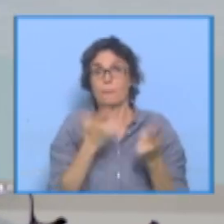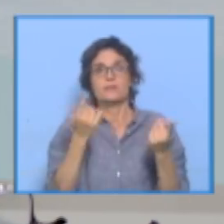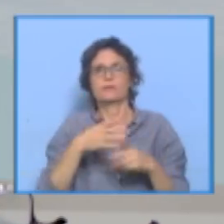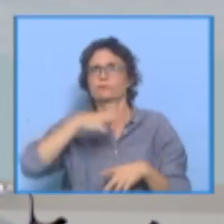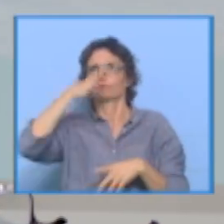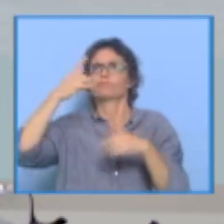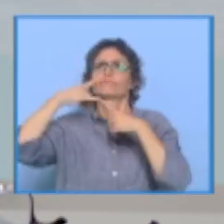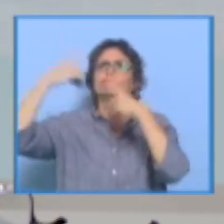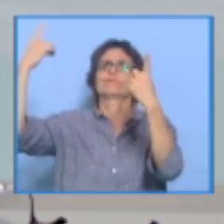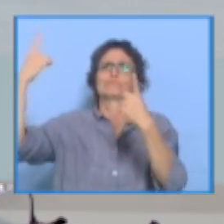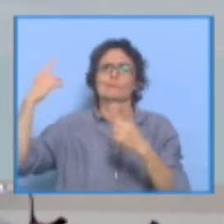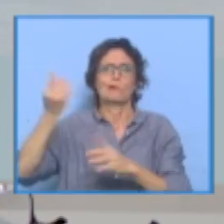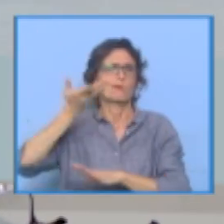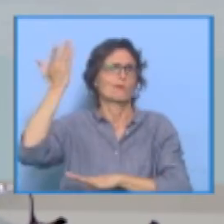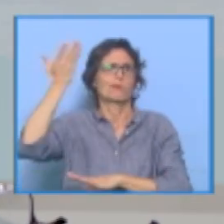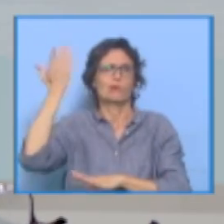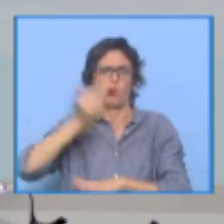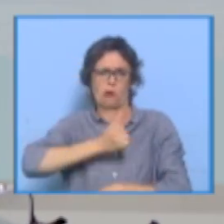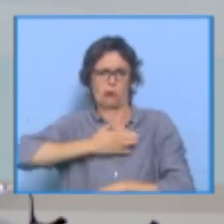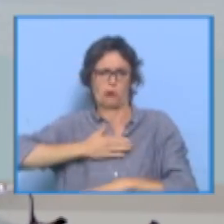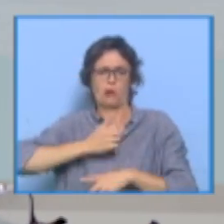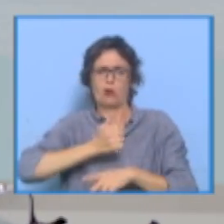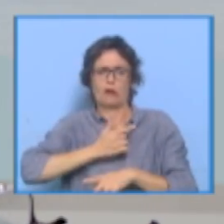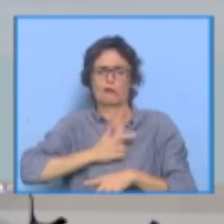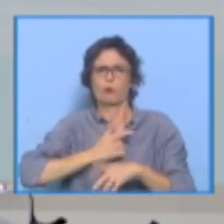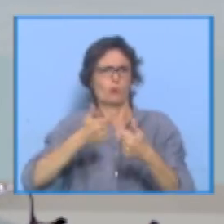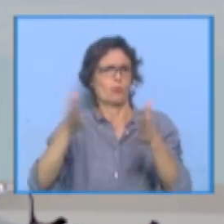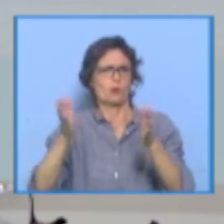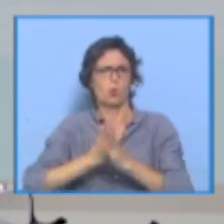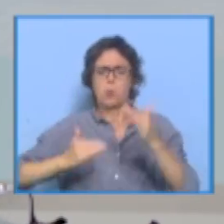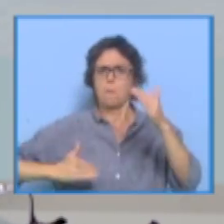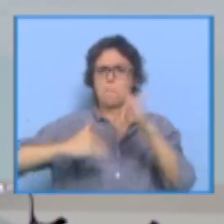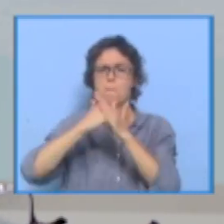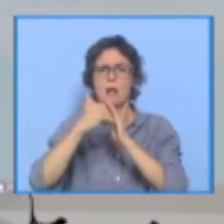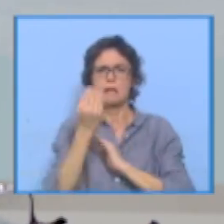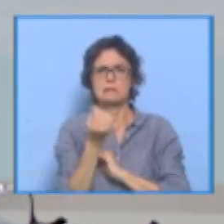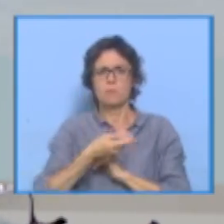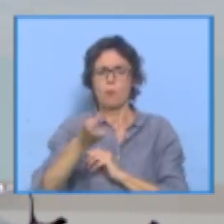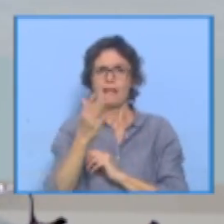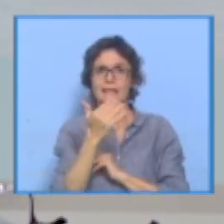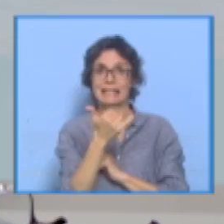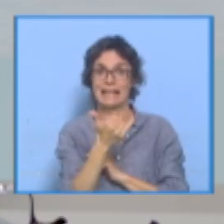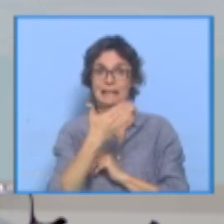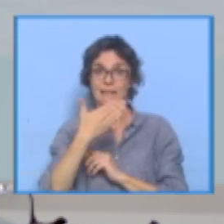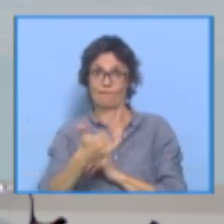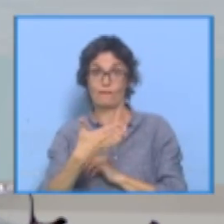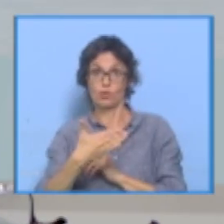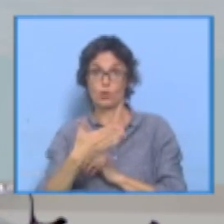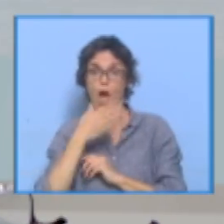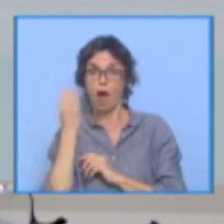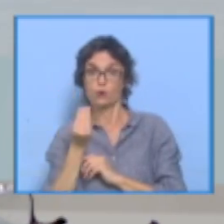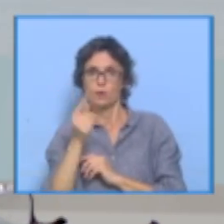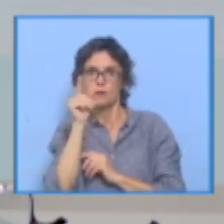fantástico de as turmas todas passam a ter, no máximo, 21 alunos, não é? Depois tem assim umas